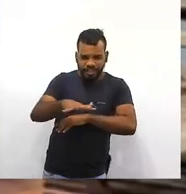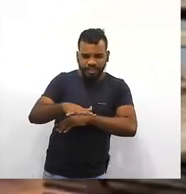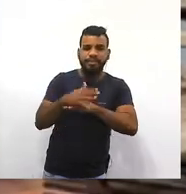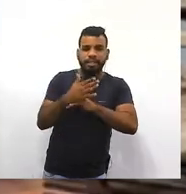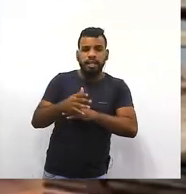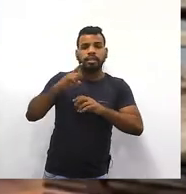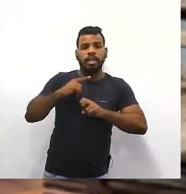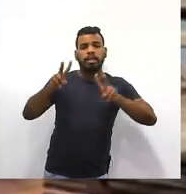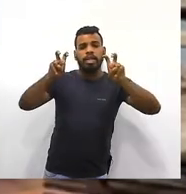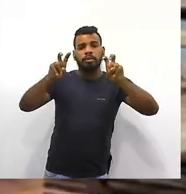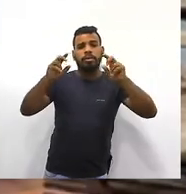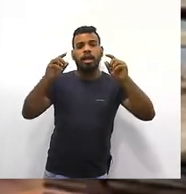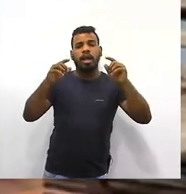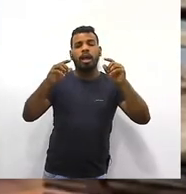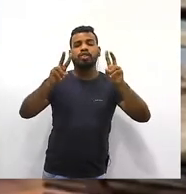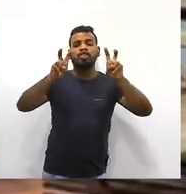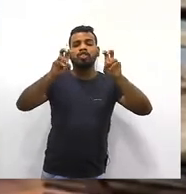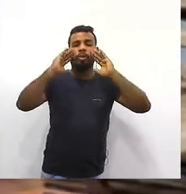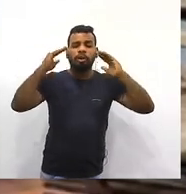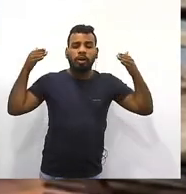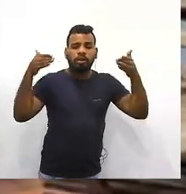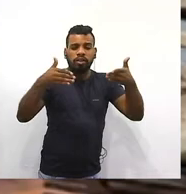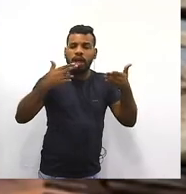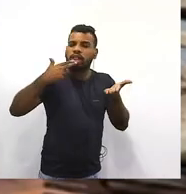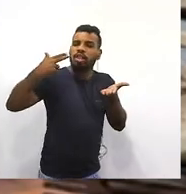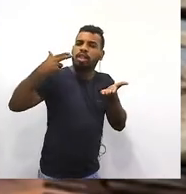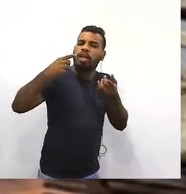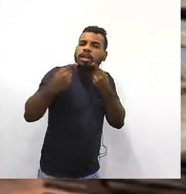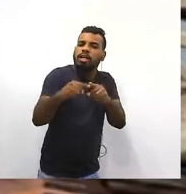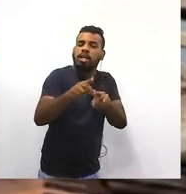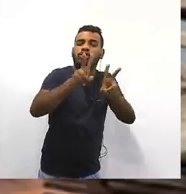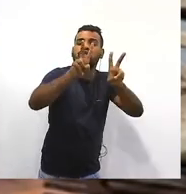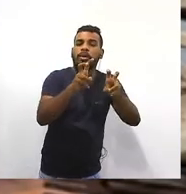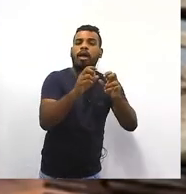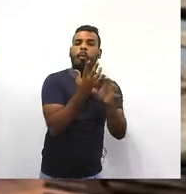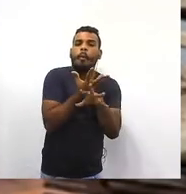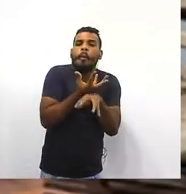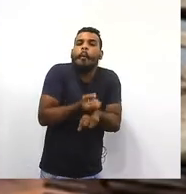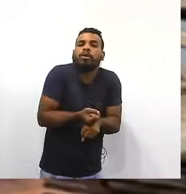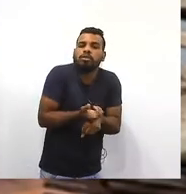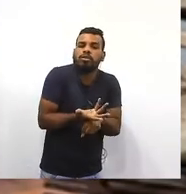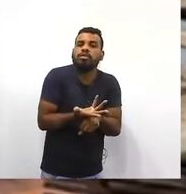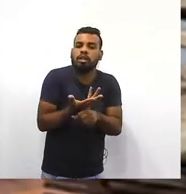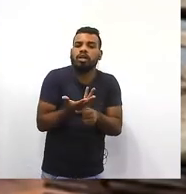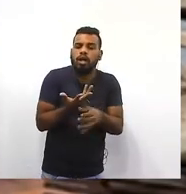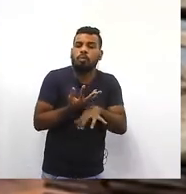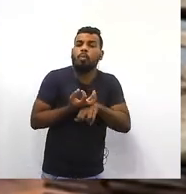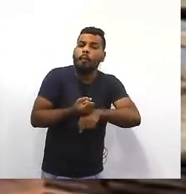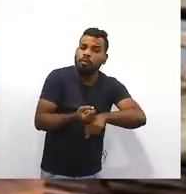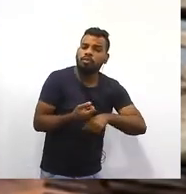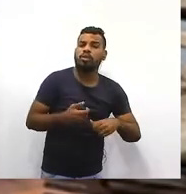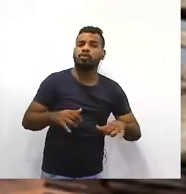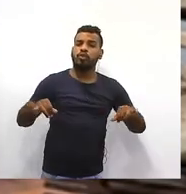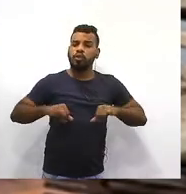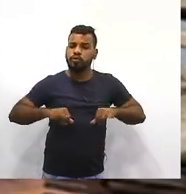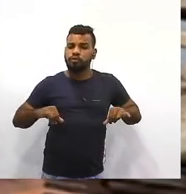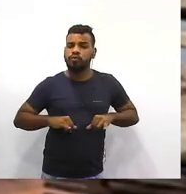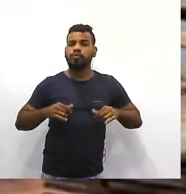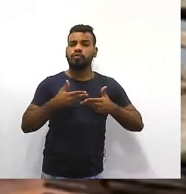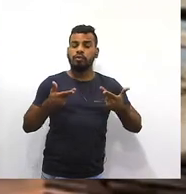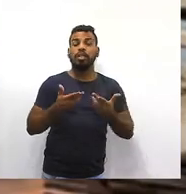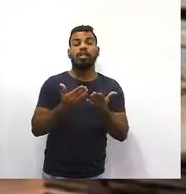para a denúncia social da seca, né? A temática da seca e suas consequências, né? Suas mazelas. E aí a gente vai